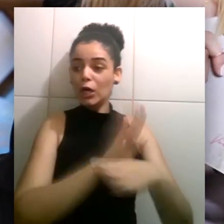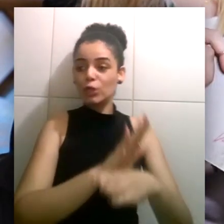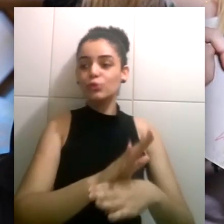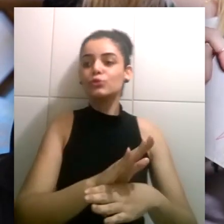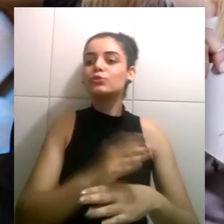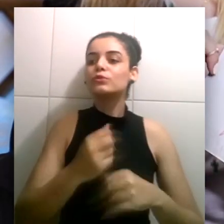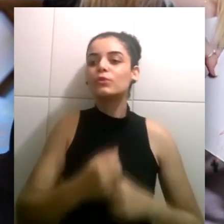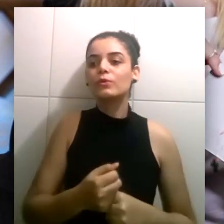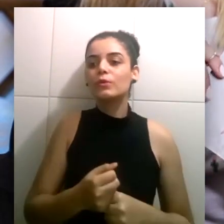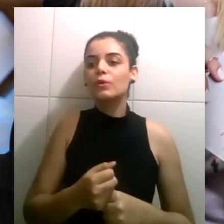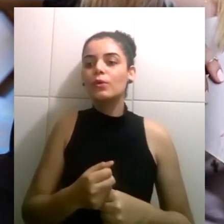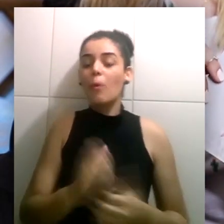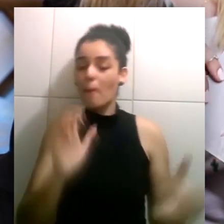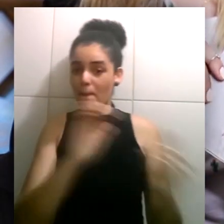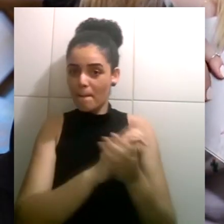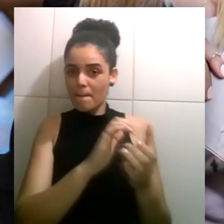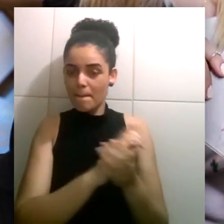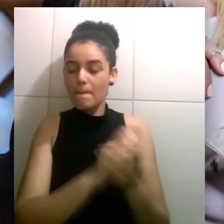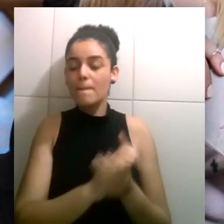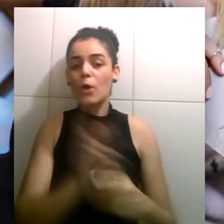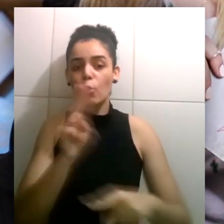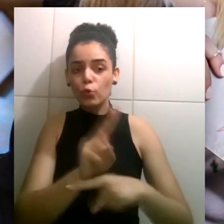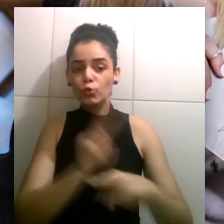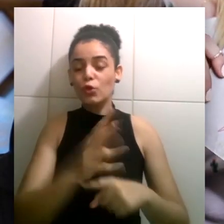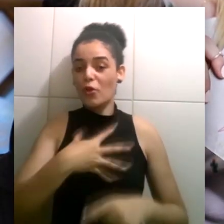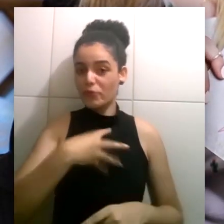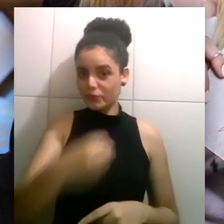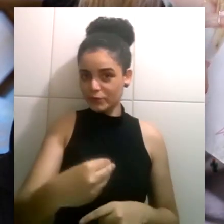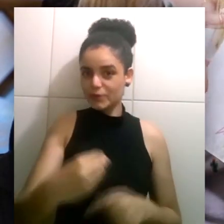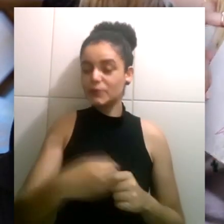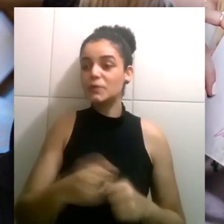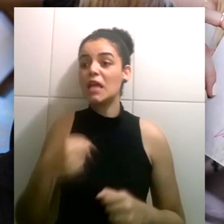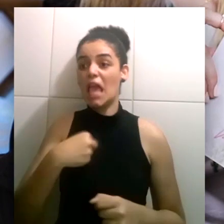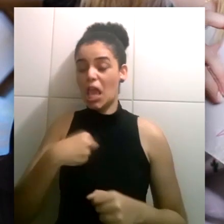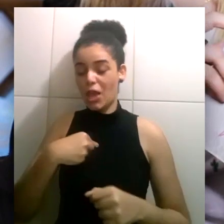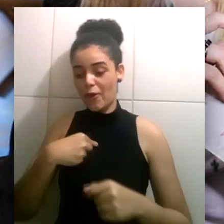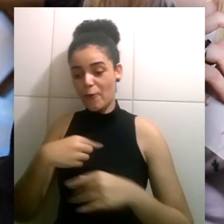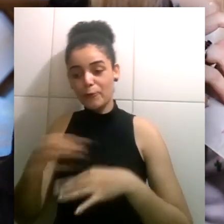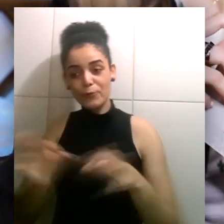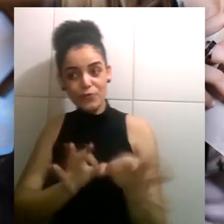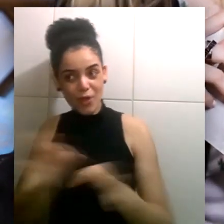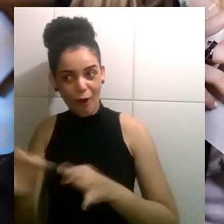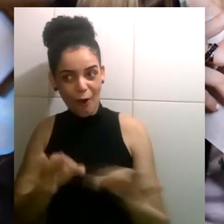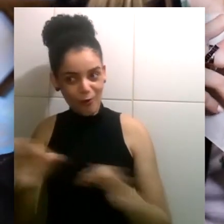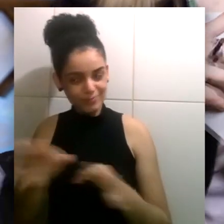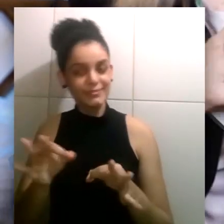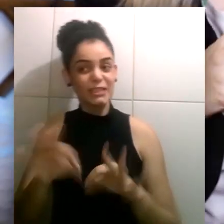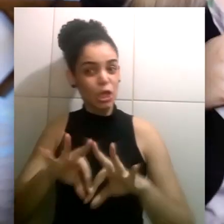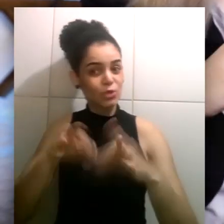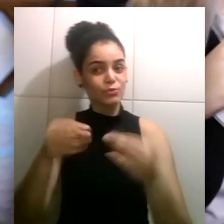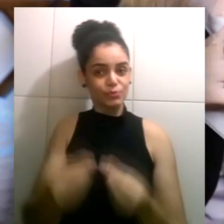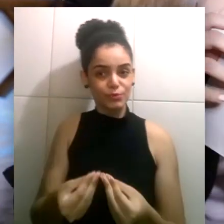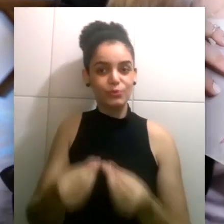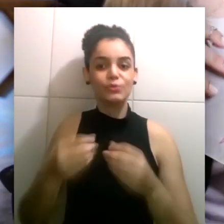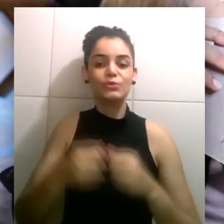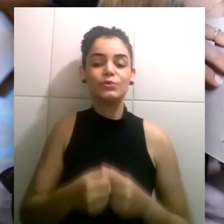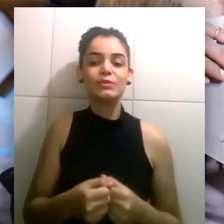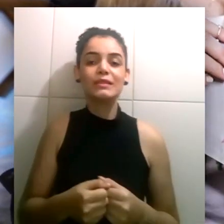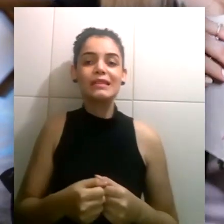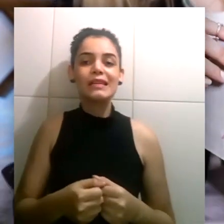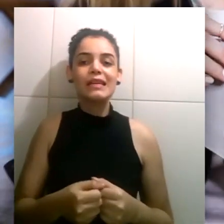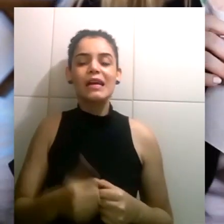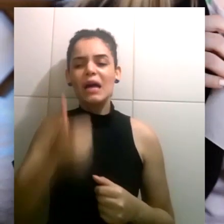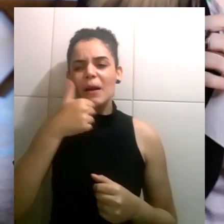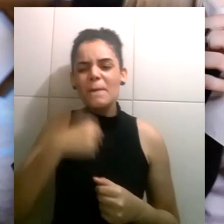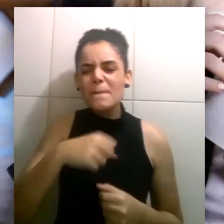ajudou o Marcelo, e ajudou, né? Cuidou dos meninos pra mim, pra eu poder fazer esse projeto. Ai, que Tô legal. falando pra alegrar as mães, tá, Vicky? Porque às vezes você pensa assim, eu sou mãe,